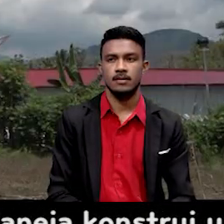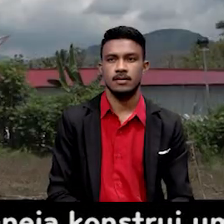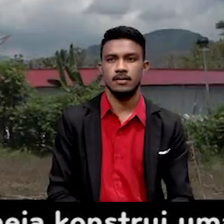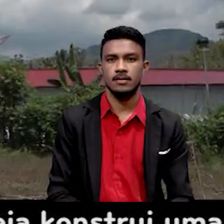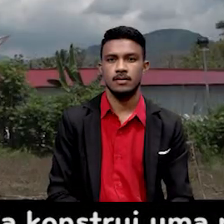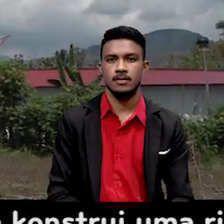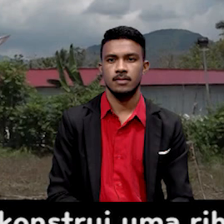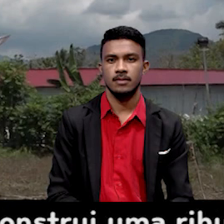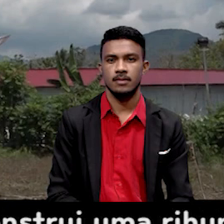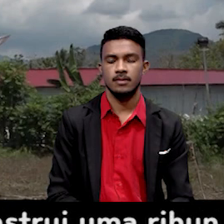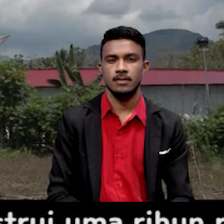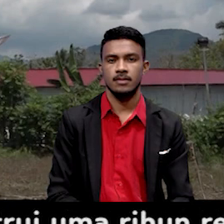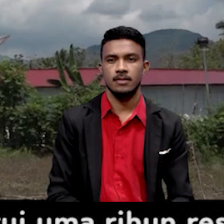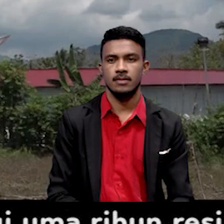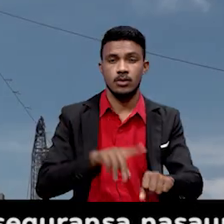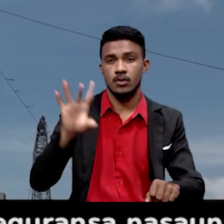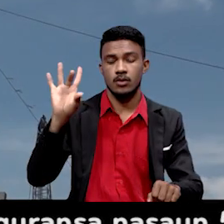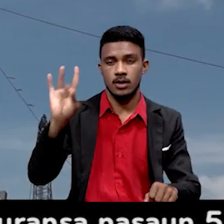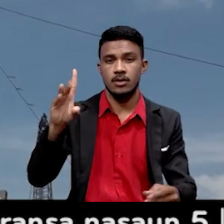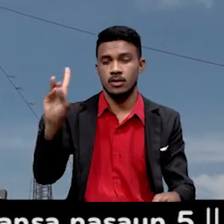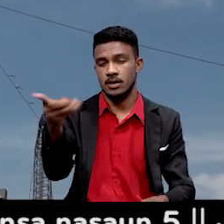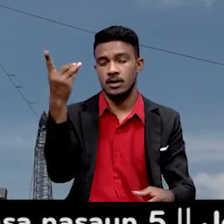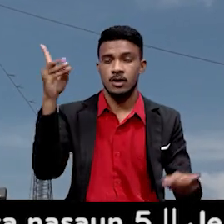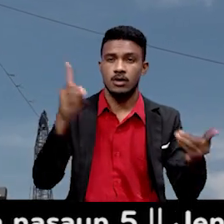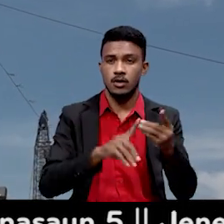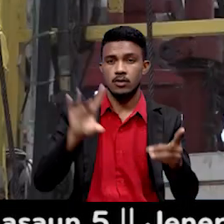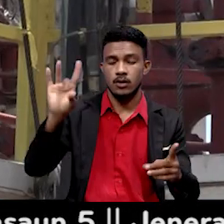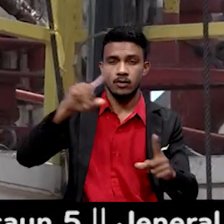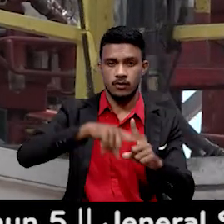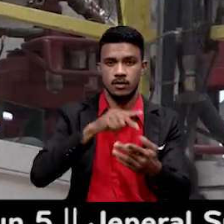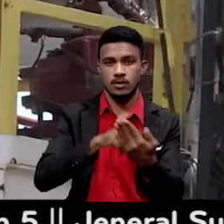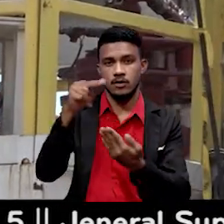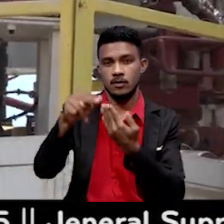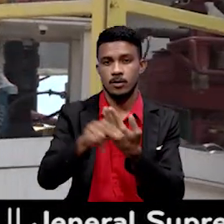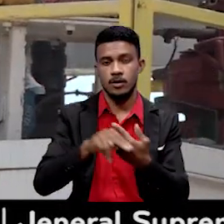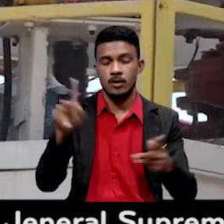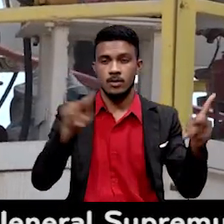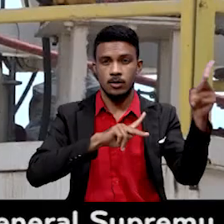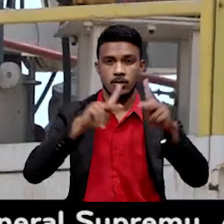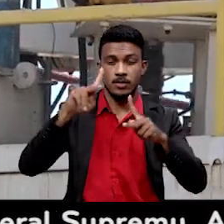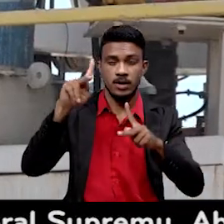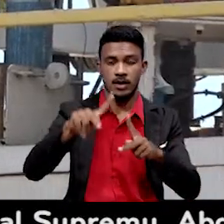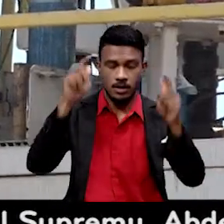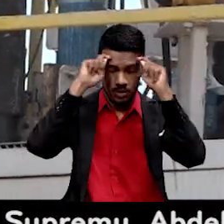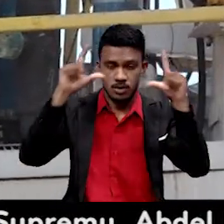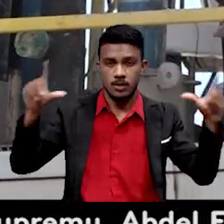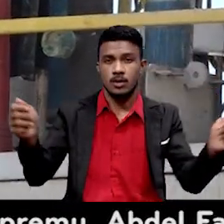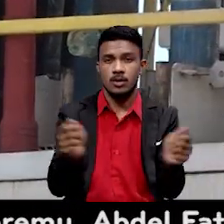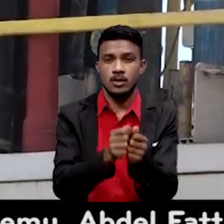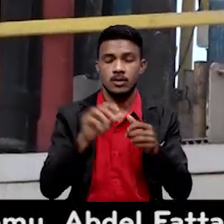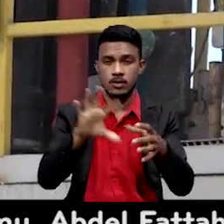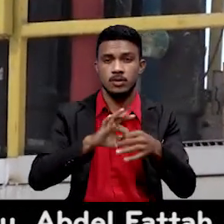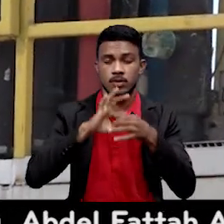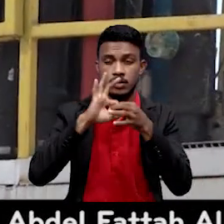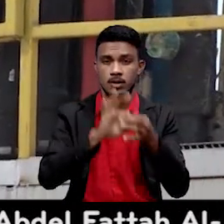Acontecimento nem acontece quase tuco alu dader e aloron o alu fula novembro, banheira companhia Timor Resource, honinha